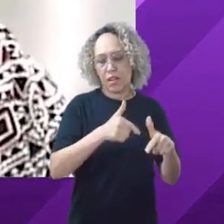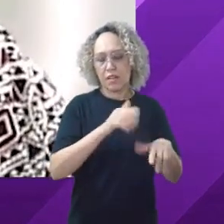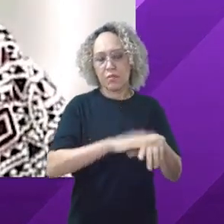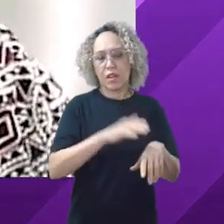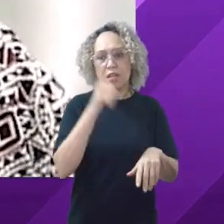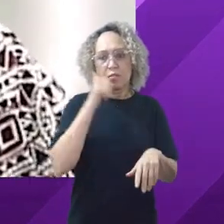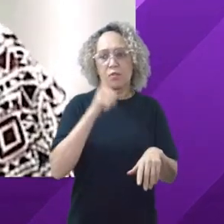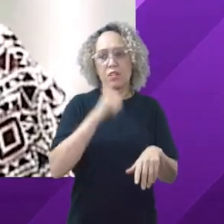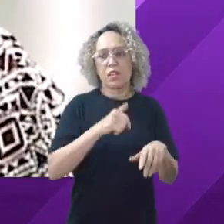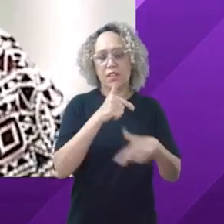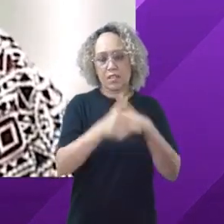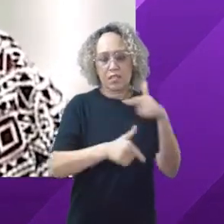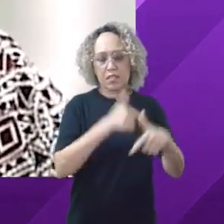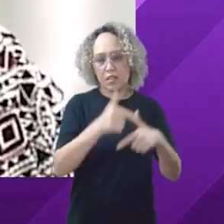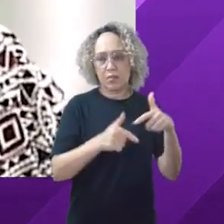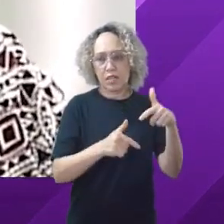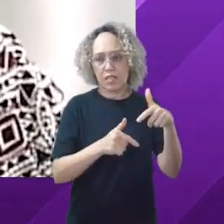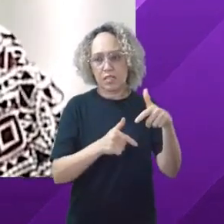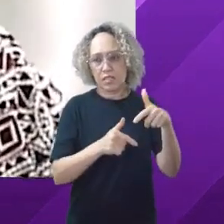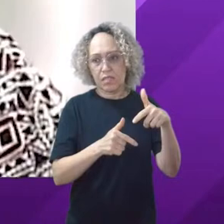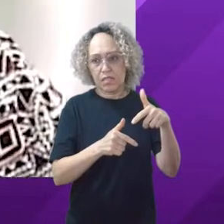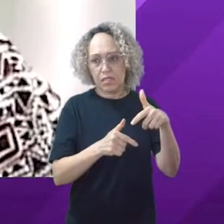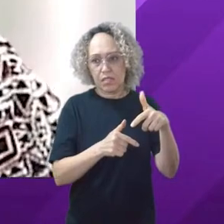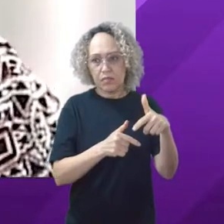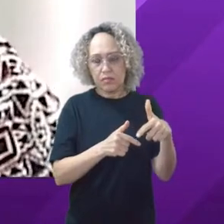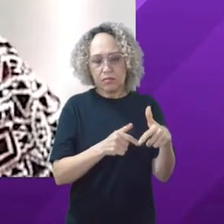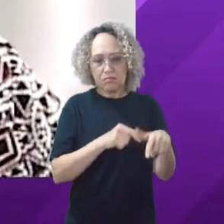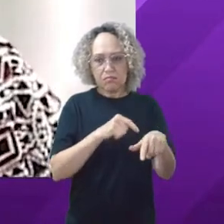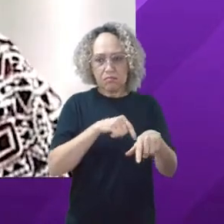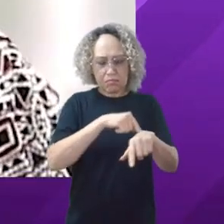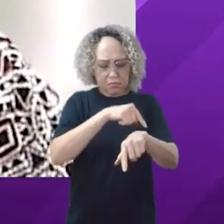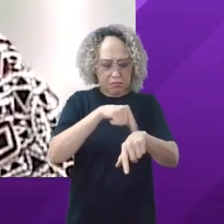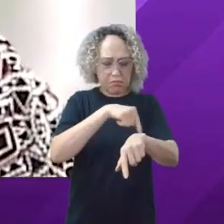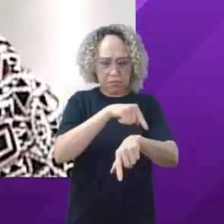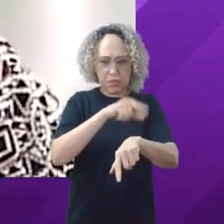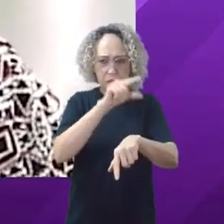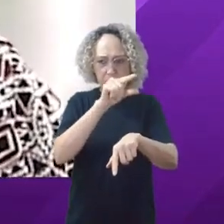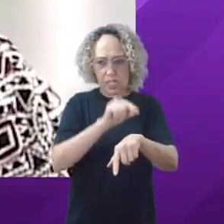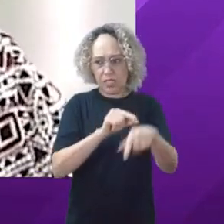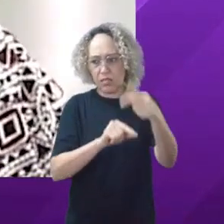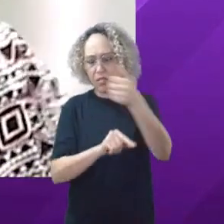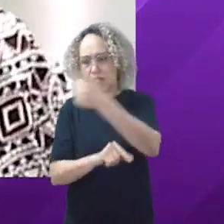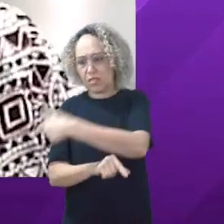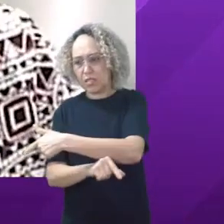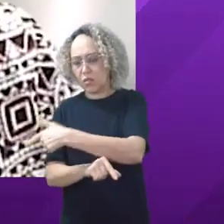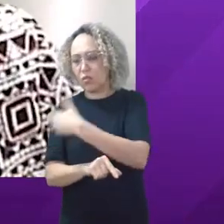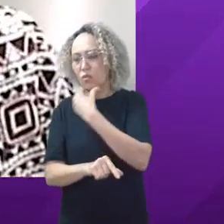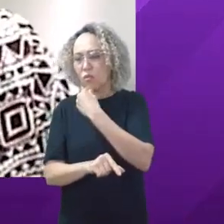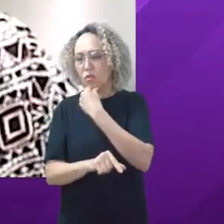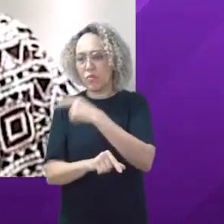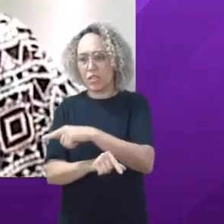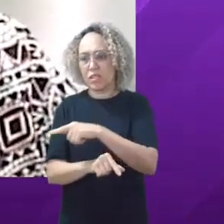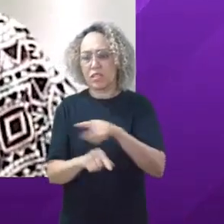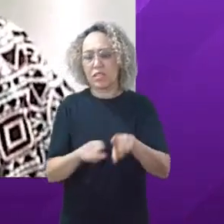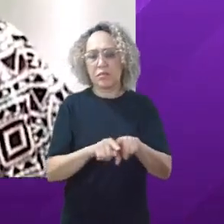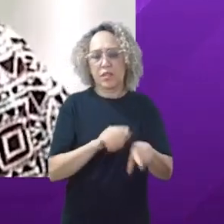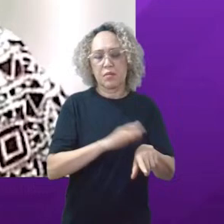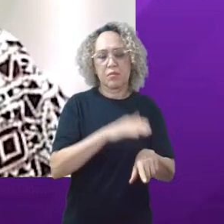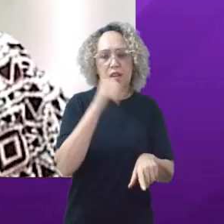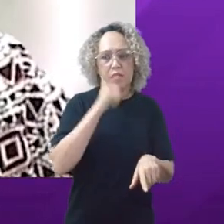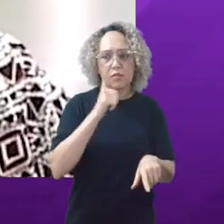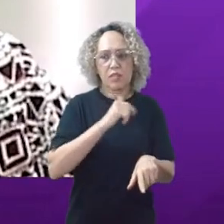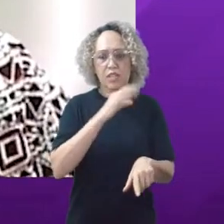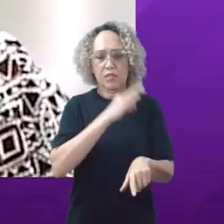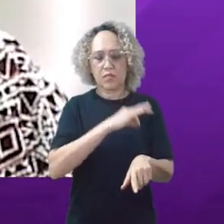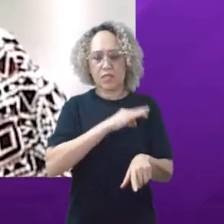mulheres em empregos com poucas horas de duração do que homens, e, portanto, mais mulheres com